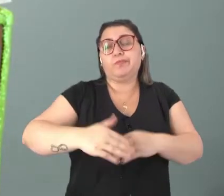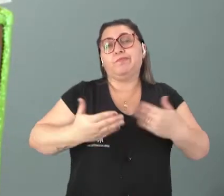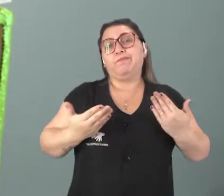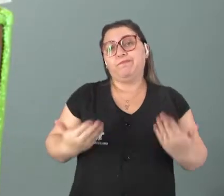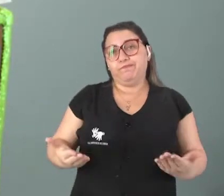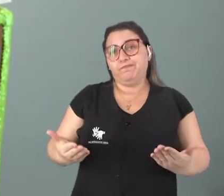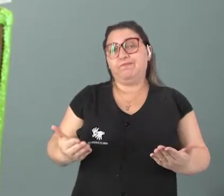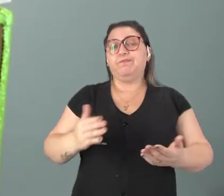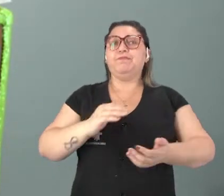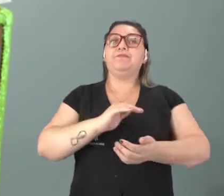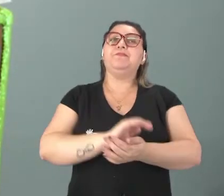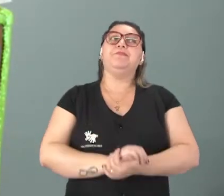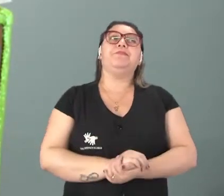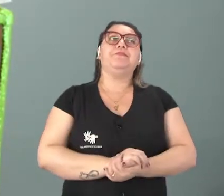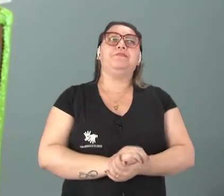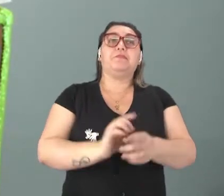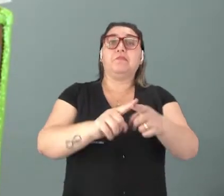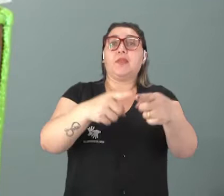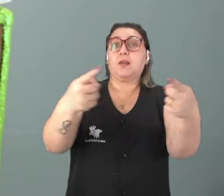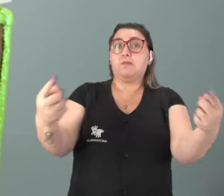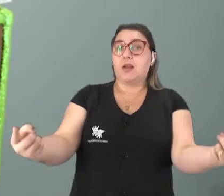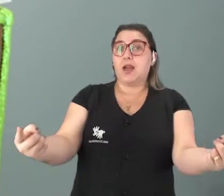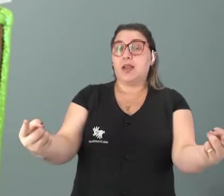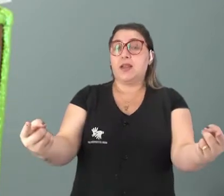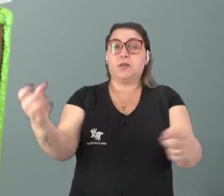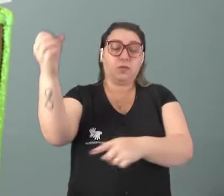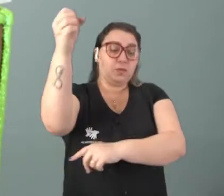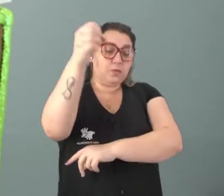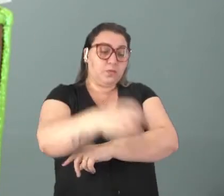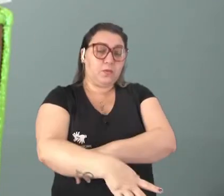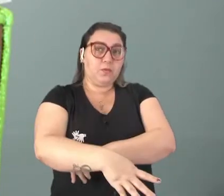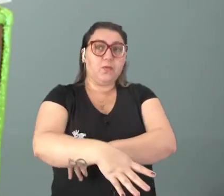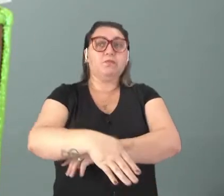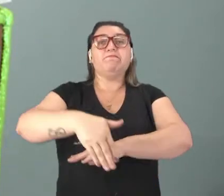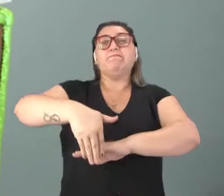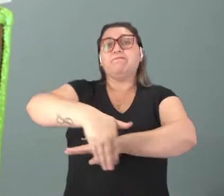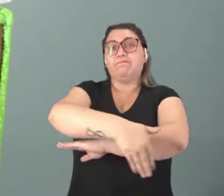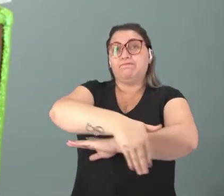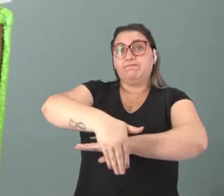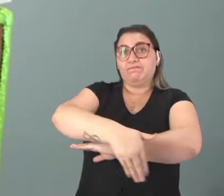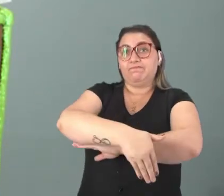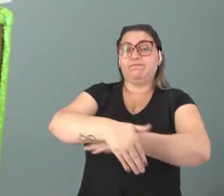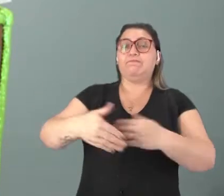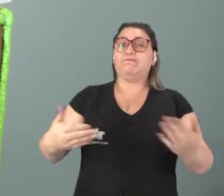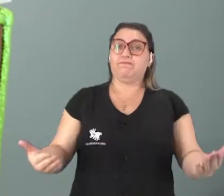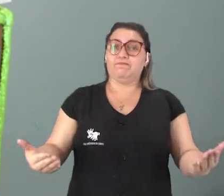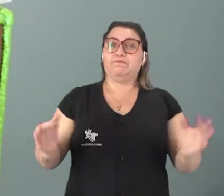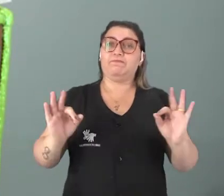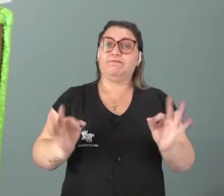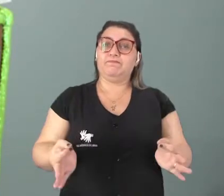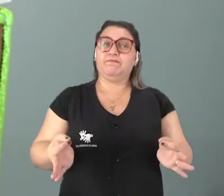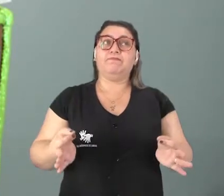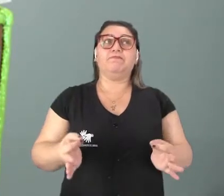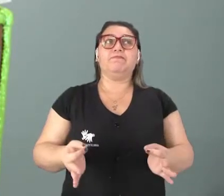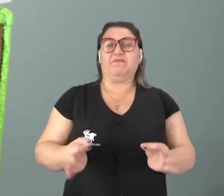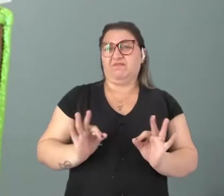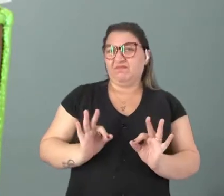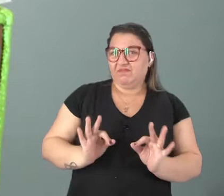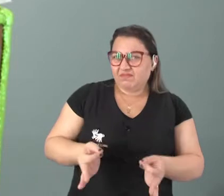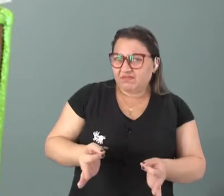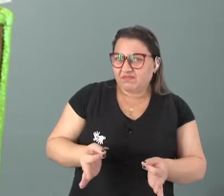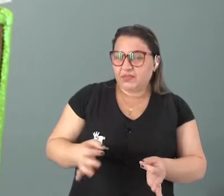lixeira, isso mesmo. Mas ele pegou e jogou na calçada, certo? Está